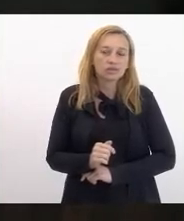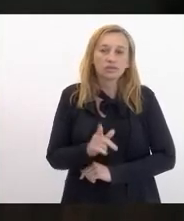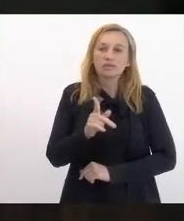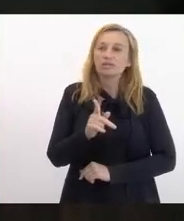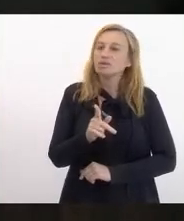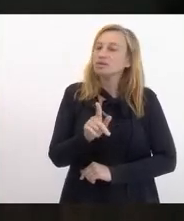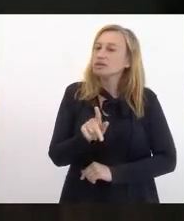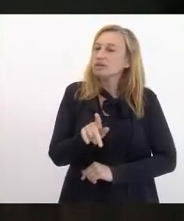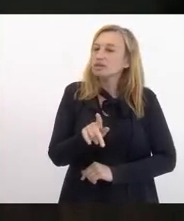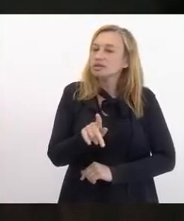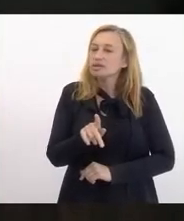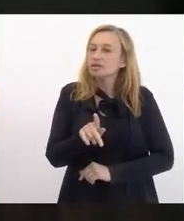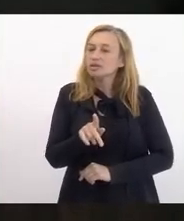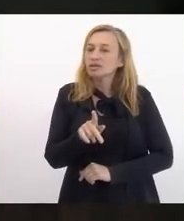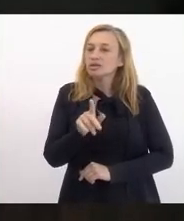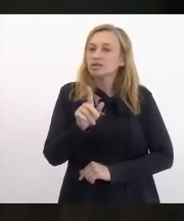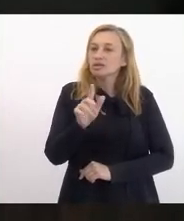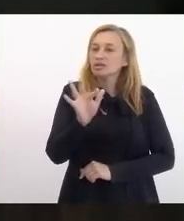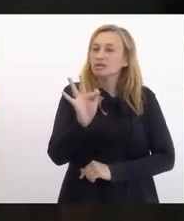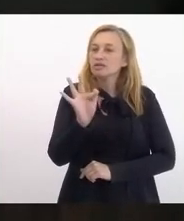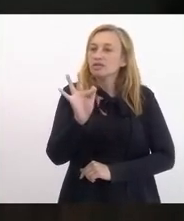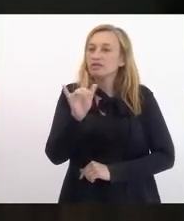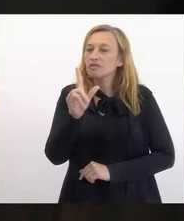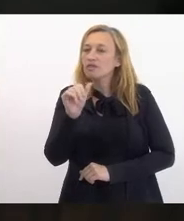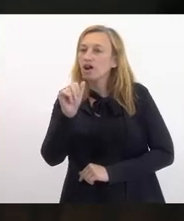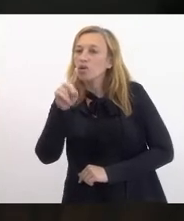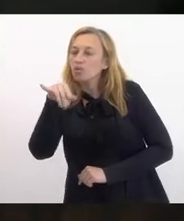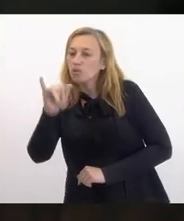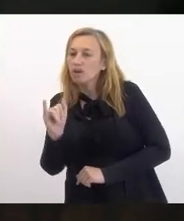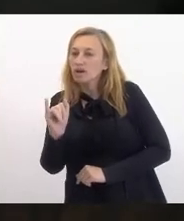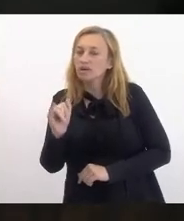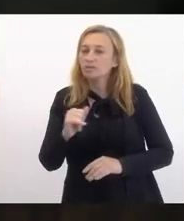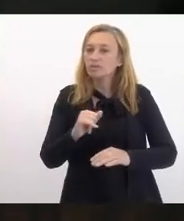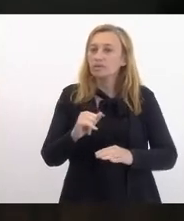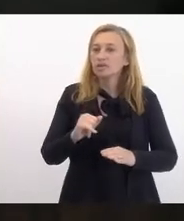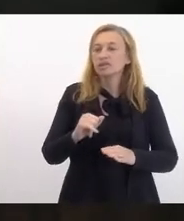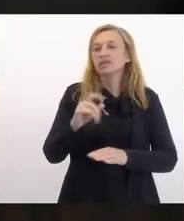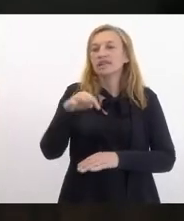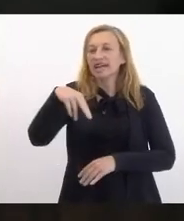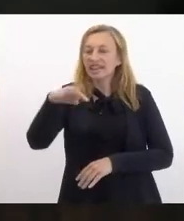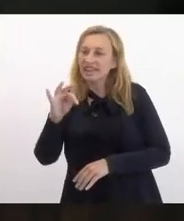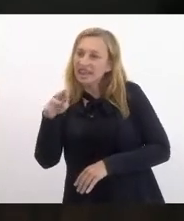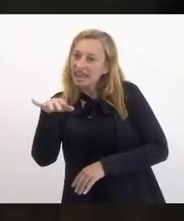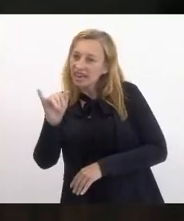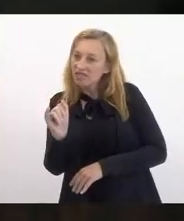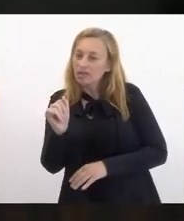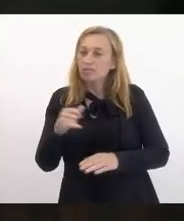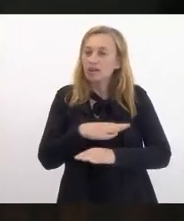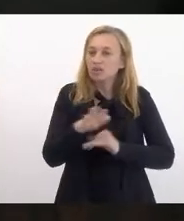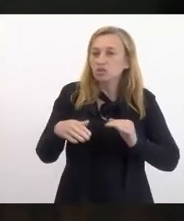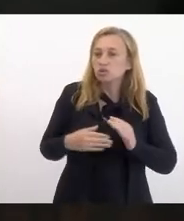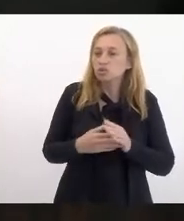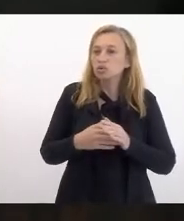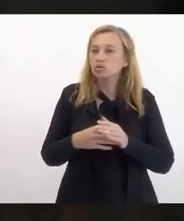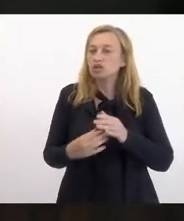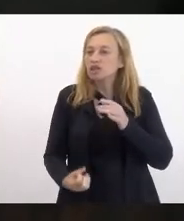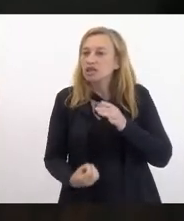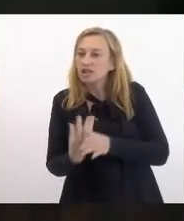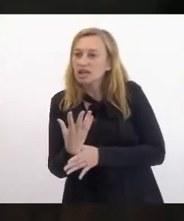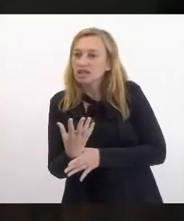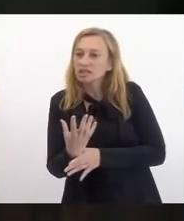passeriformes da fauna silvestre nativa para todas as etapas relativas às atividades de criação,